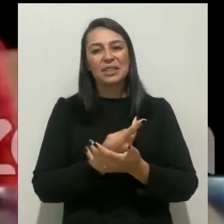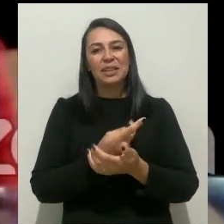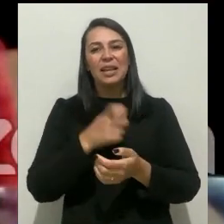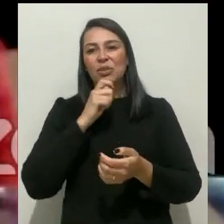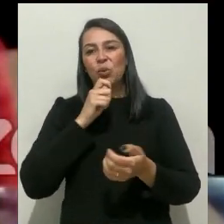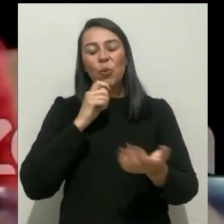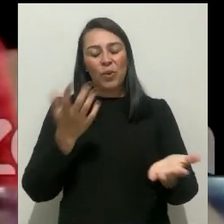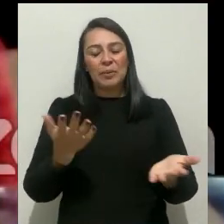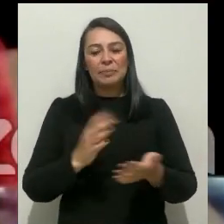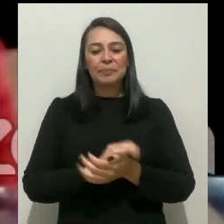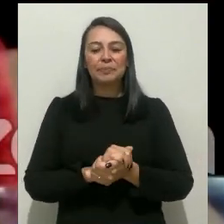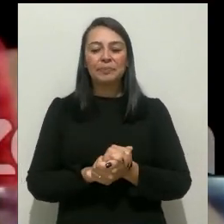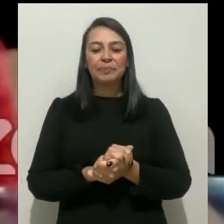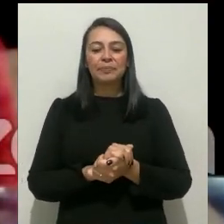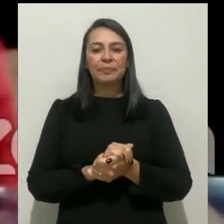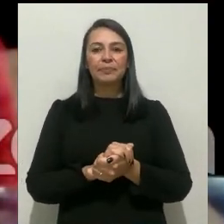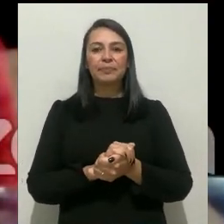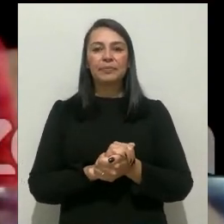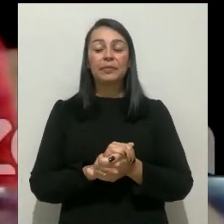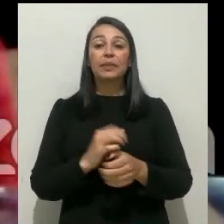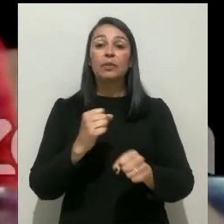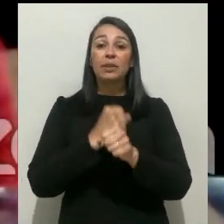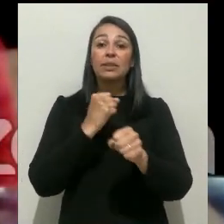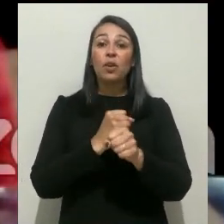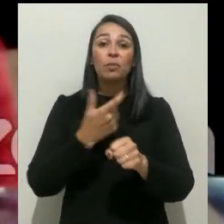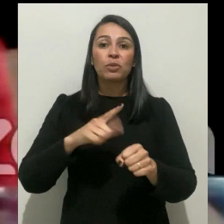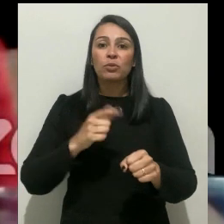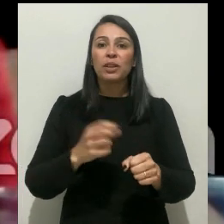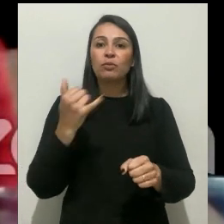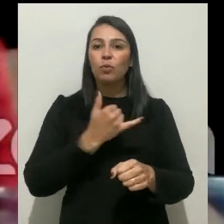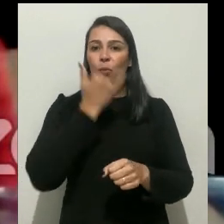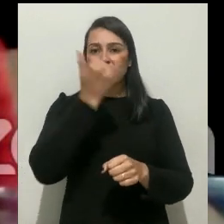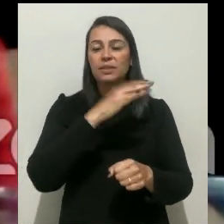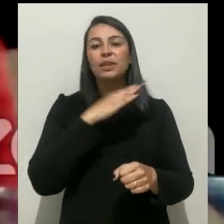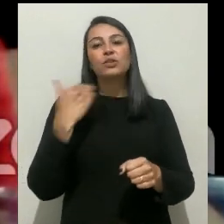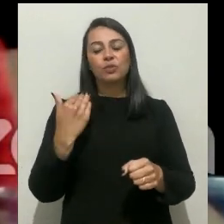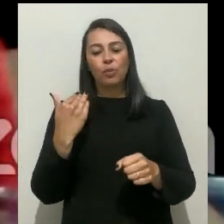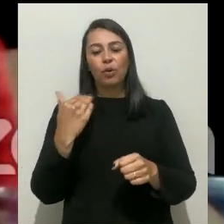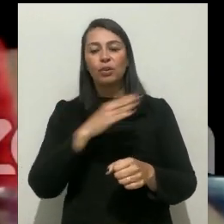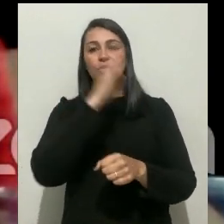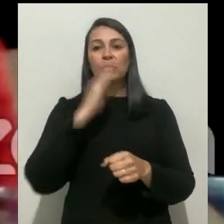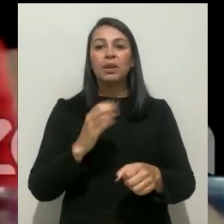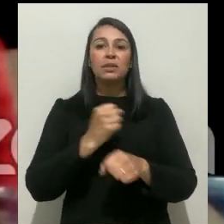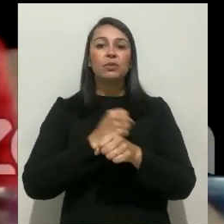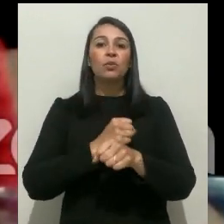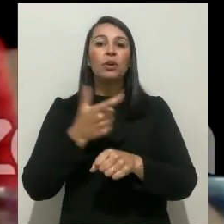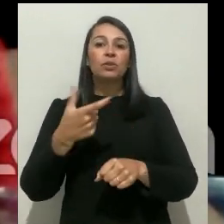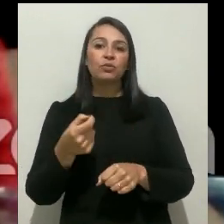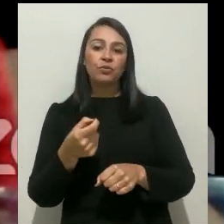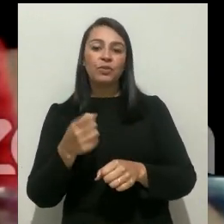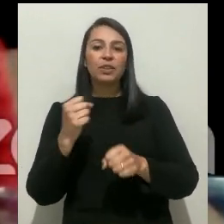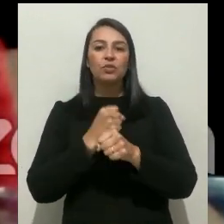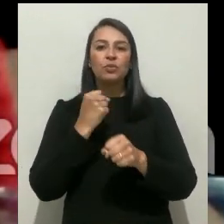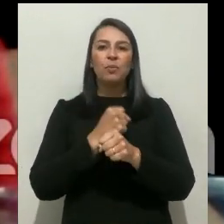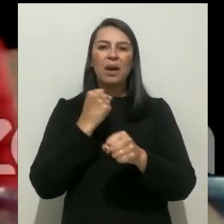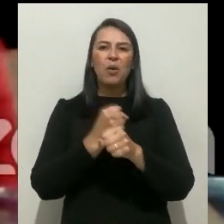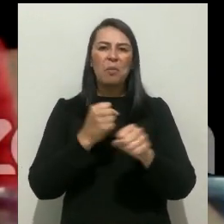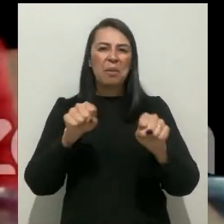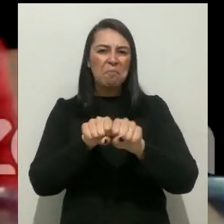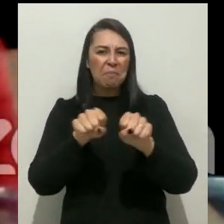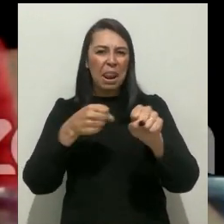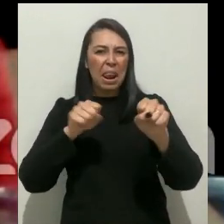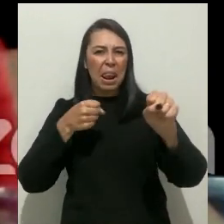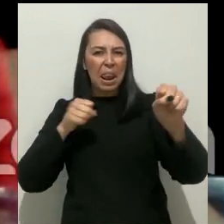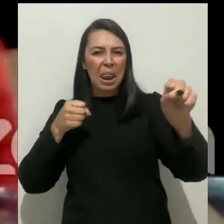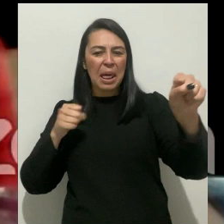impressionante não teve nenhum acidente fatal. Imagine isso, olha, Brasil, anos 20, uma obra desse